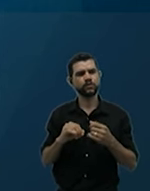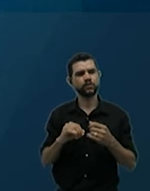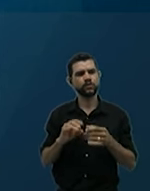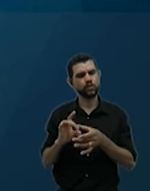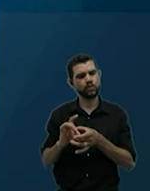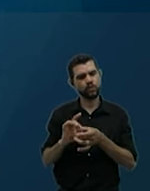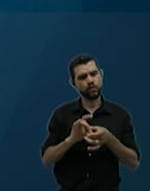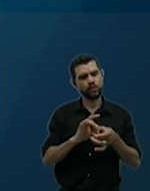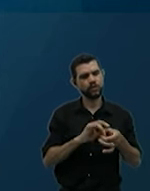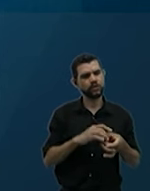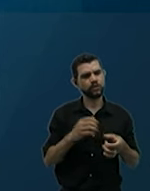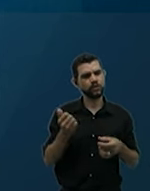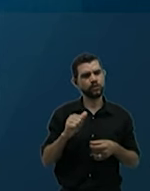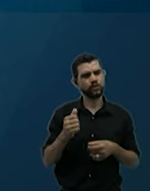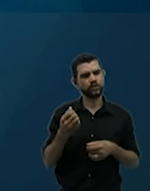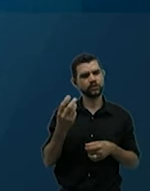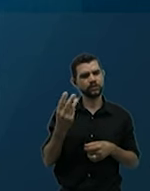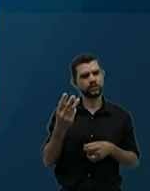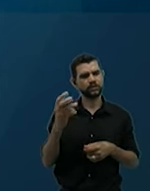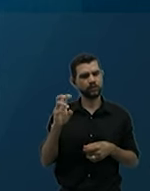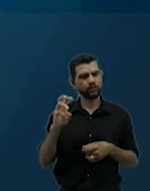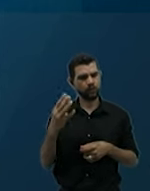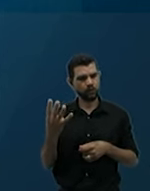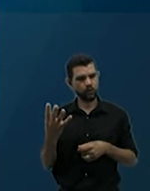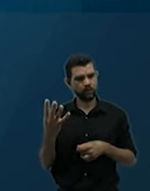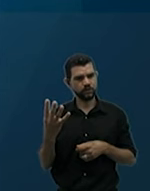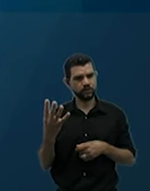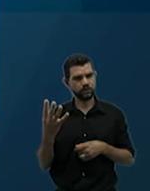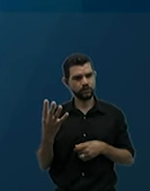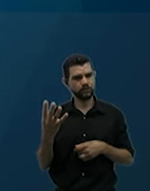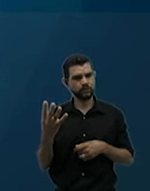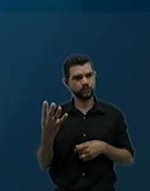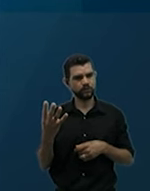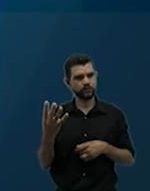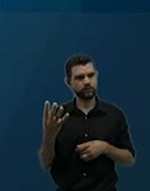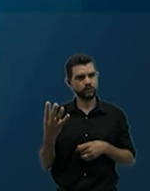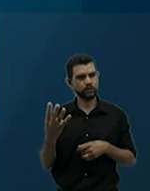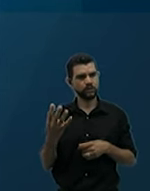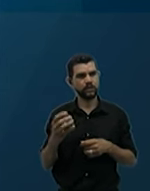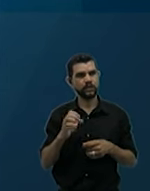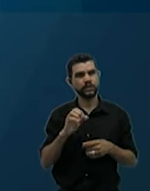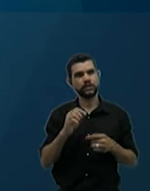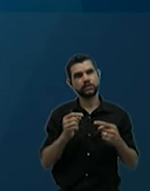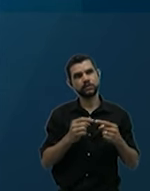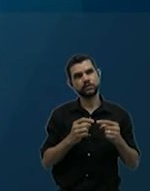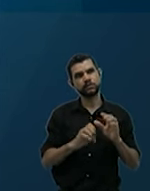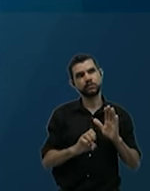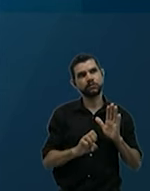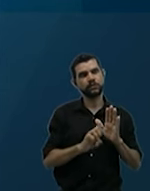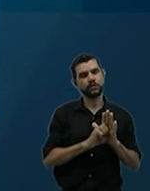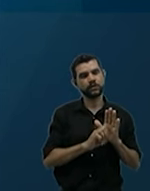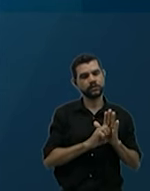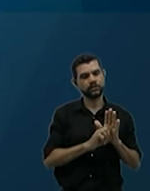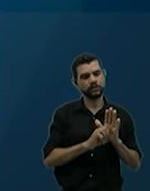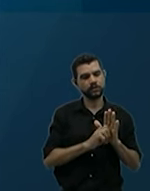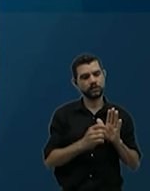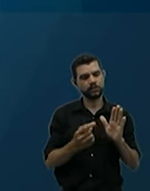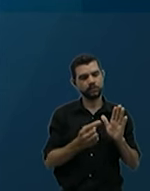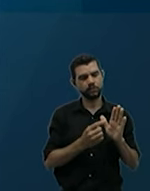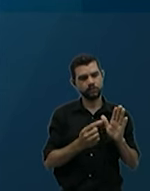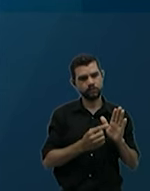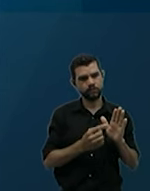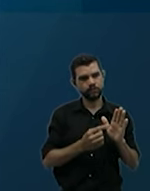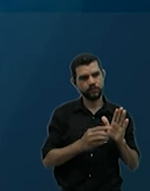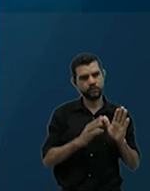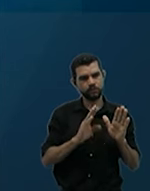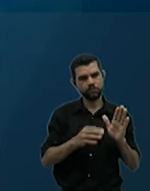1134. Qual seja, de que quando o edital está prevendo esses débitos tributários, mas